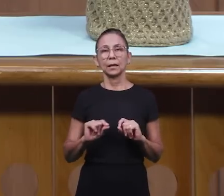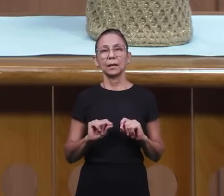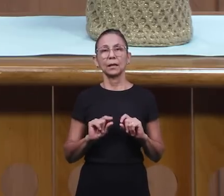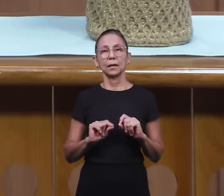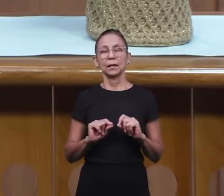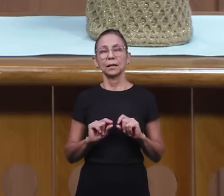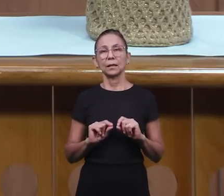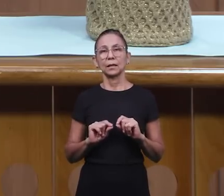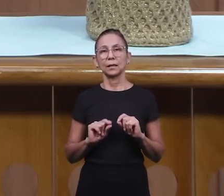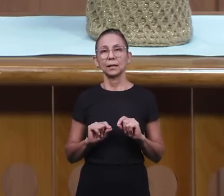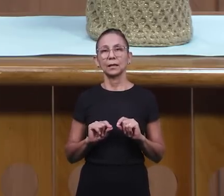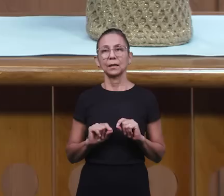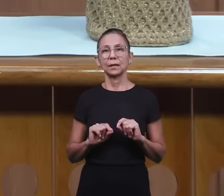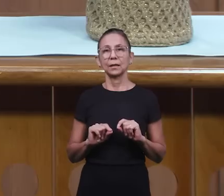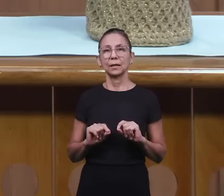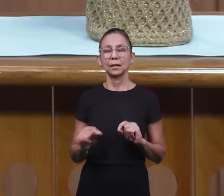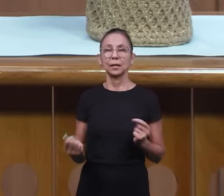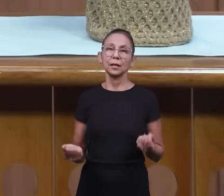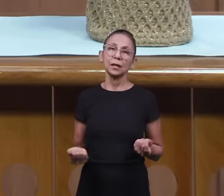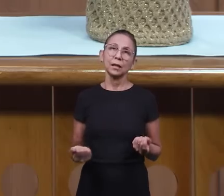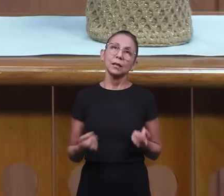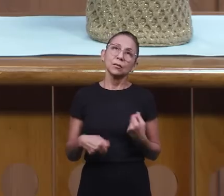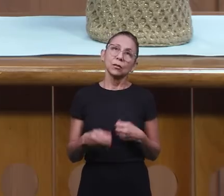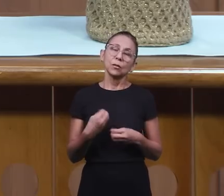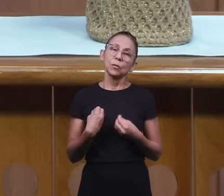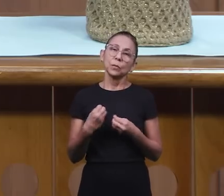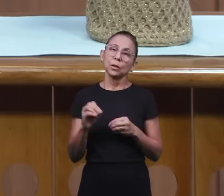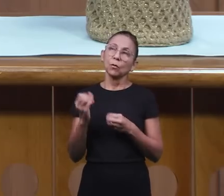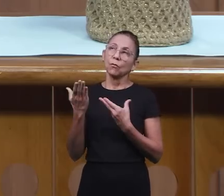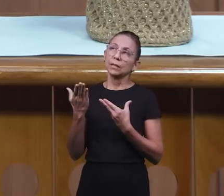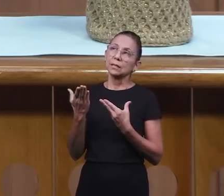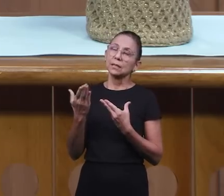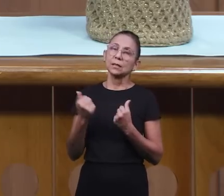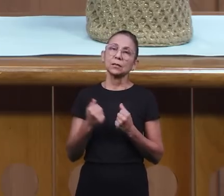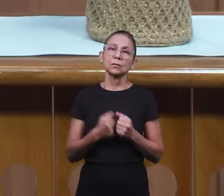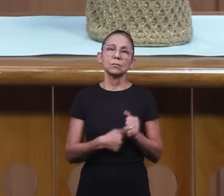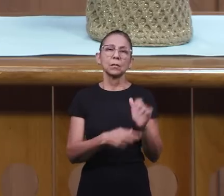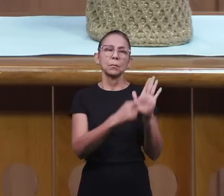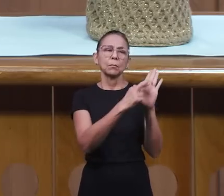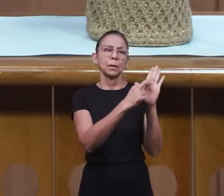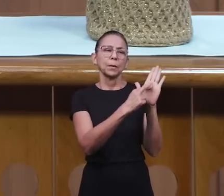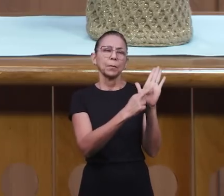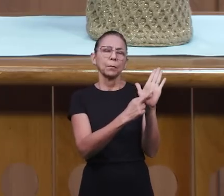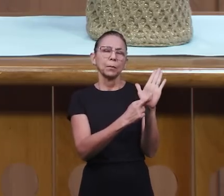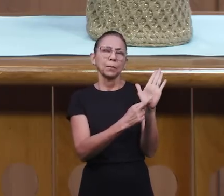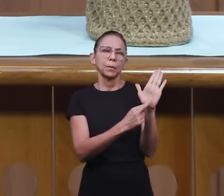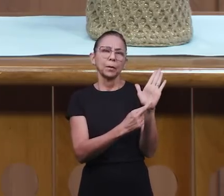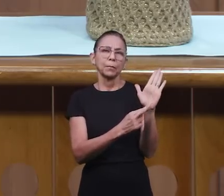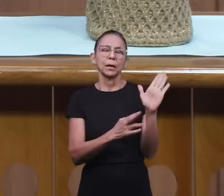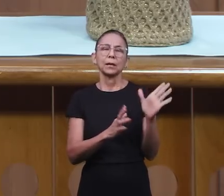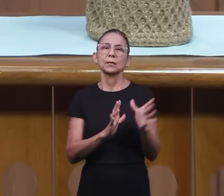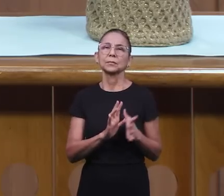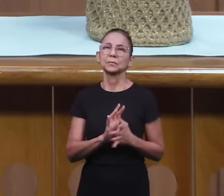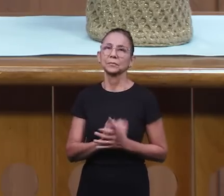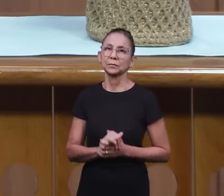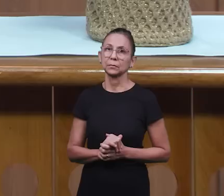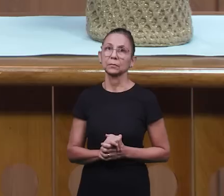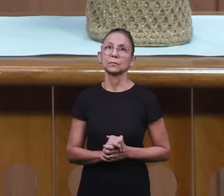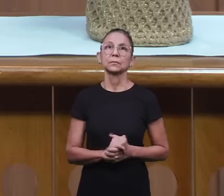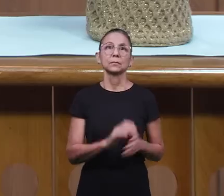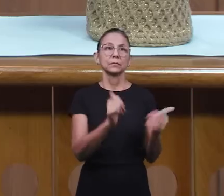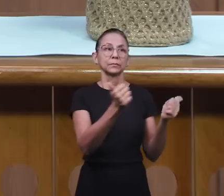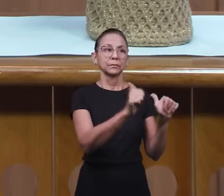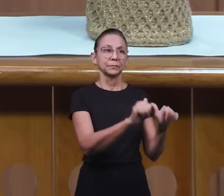é tão somente apresentado na forma de ritos, na forma de liturgias, fórmulas de culto e